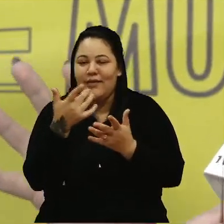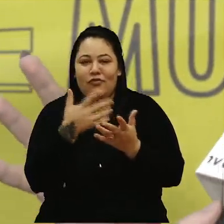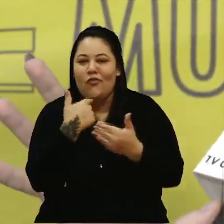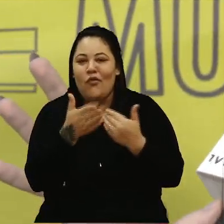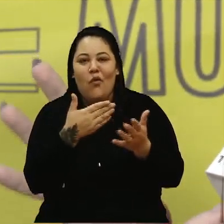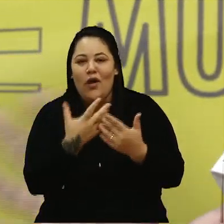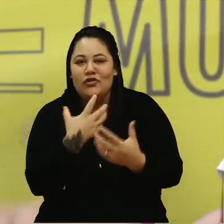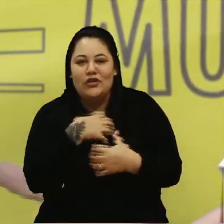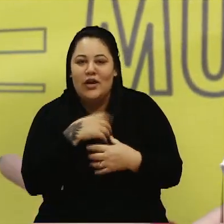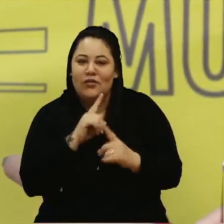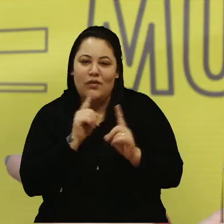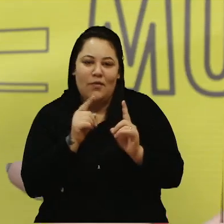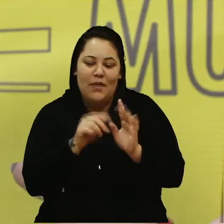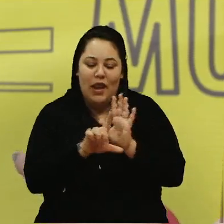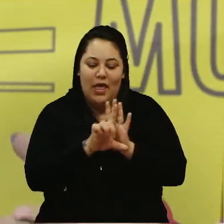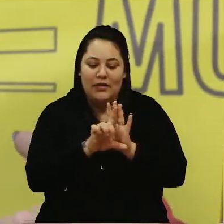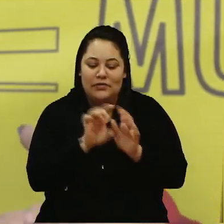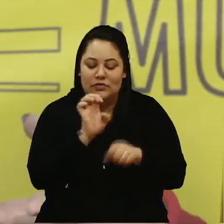várias questões dessas.